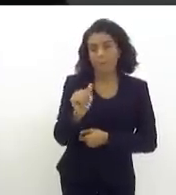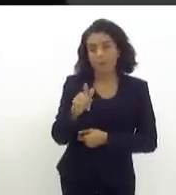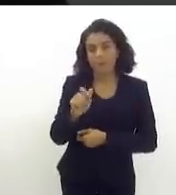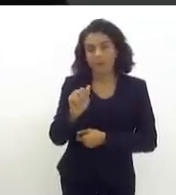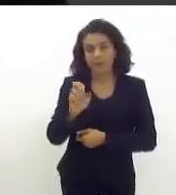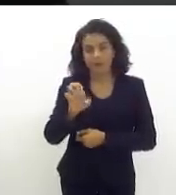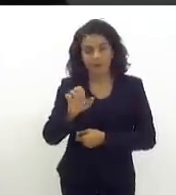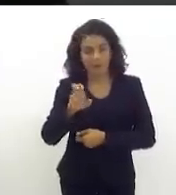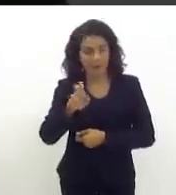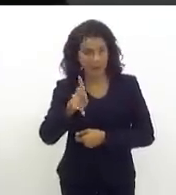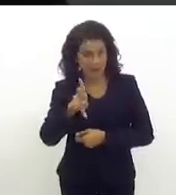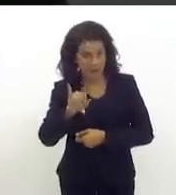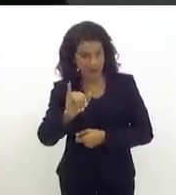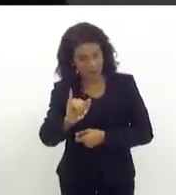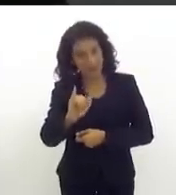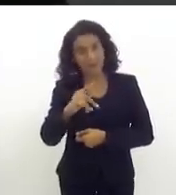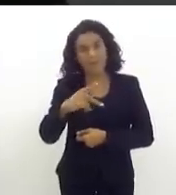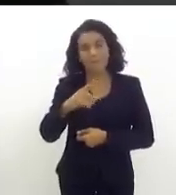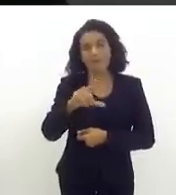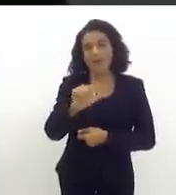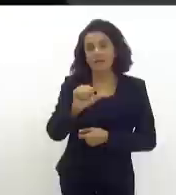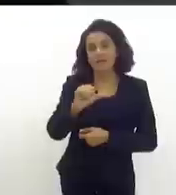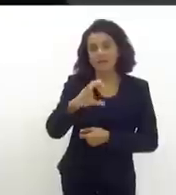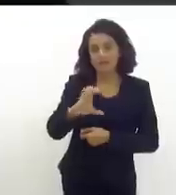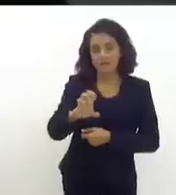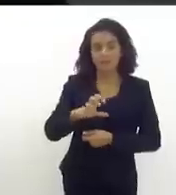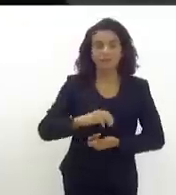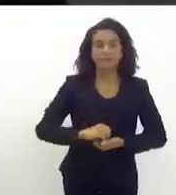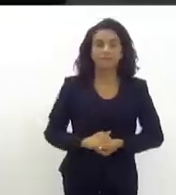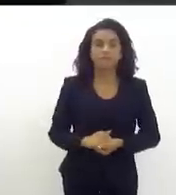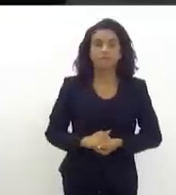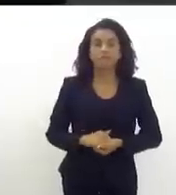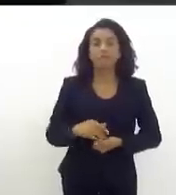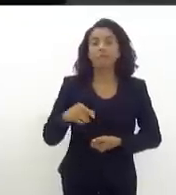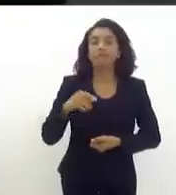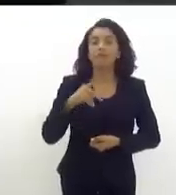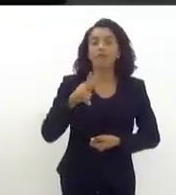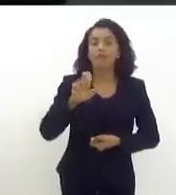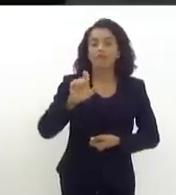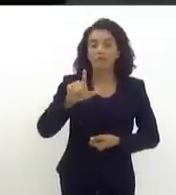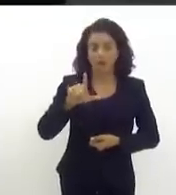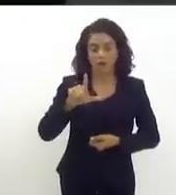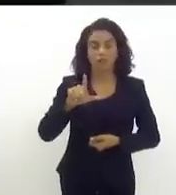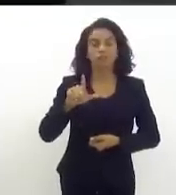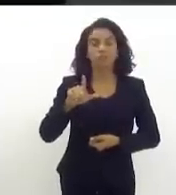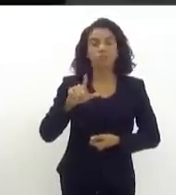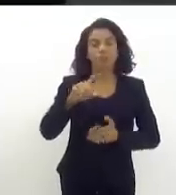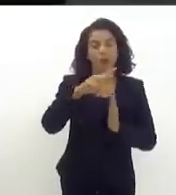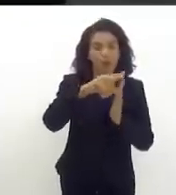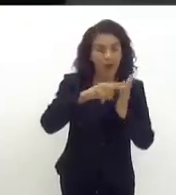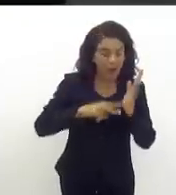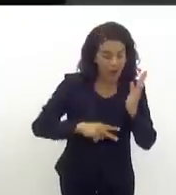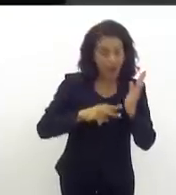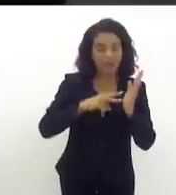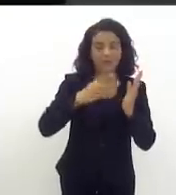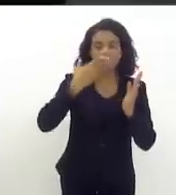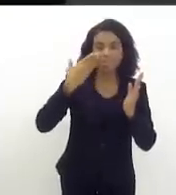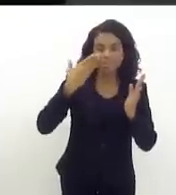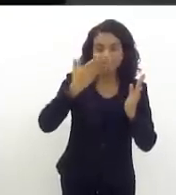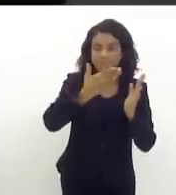vezes senhor presidente Deputado Valdo Ceasa reflete com